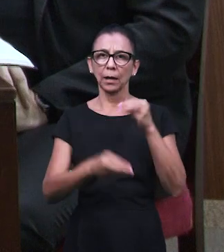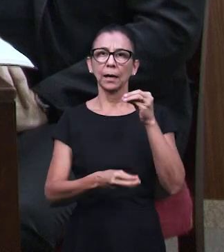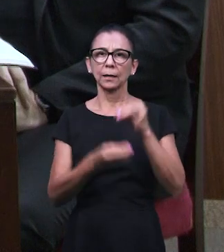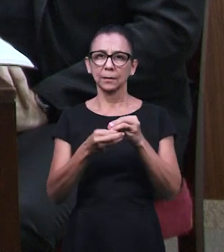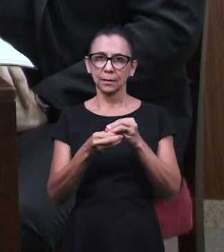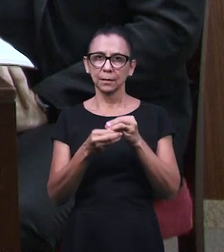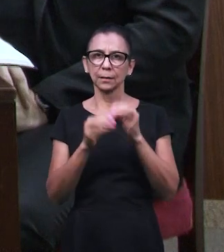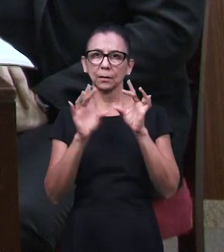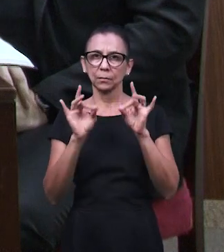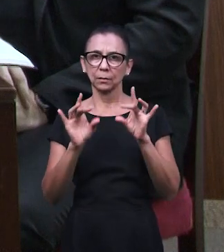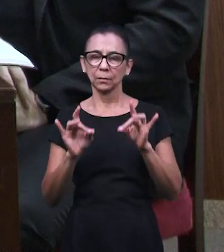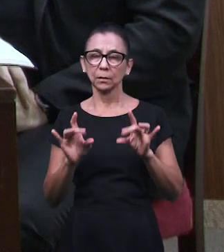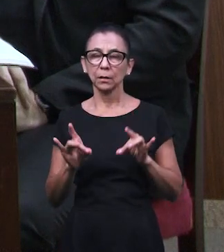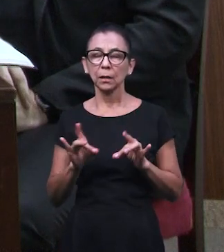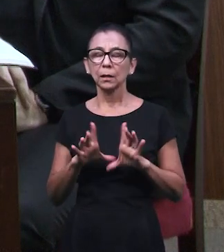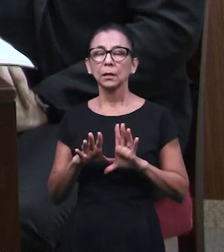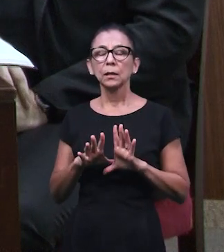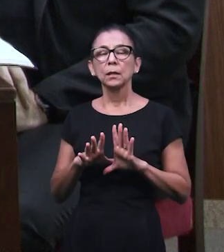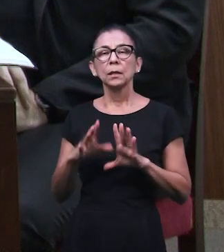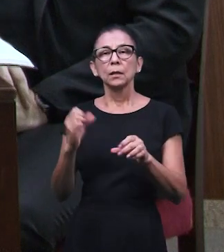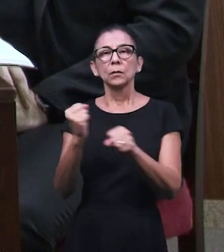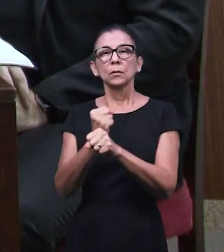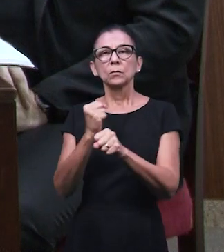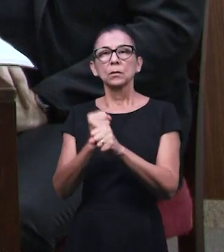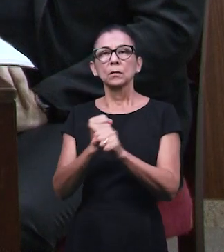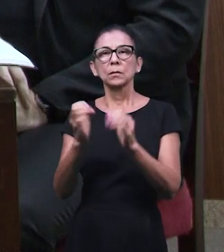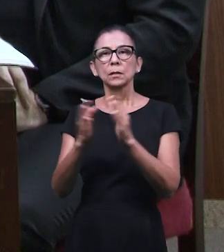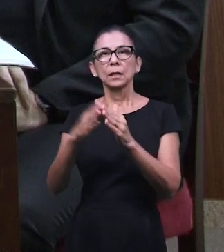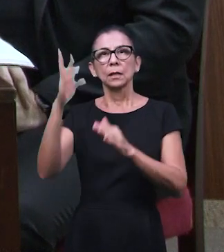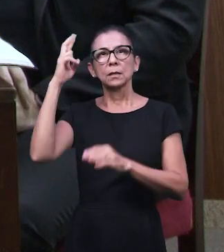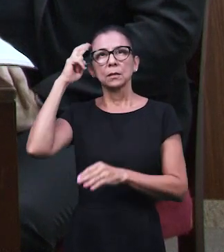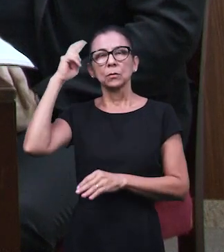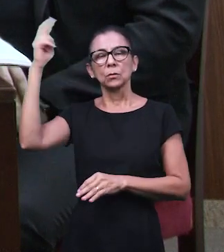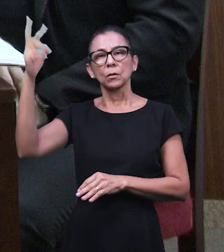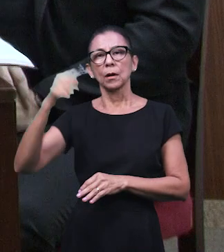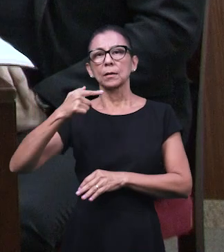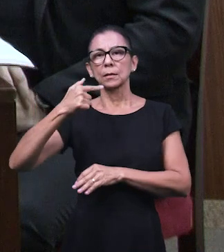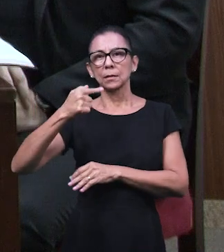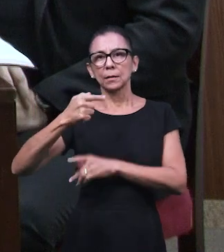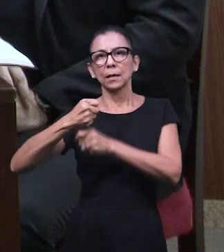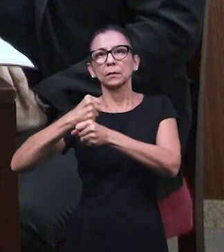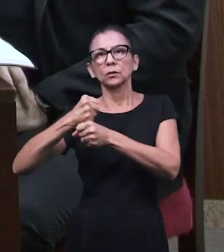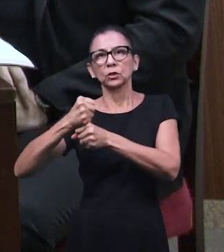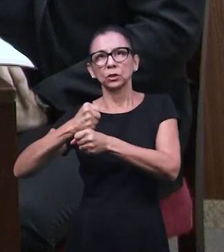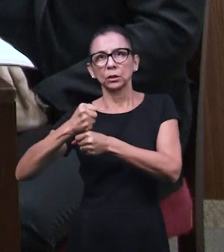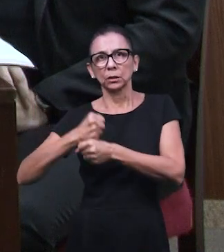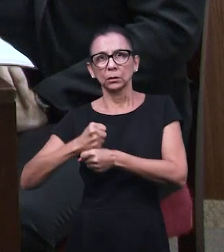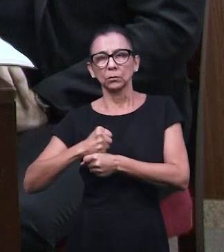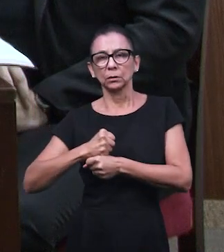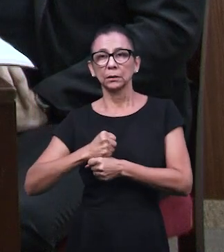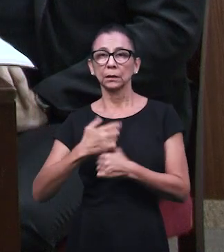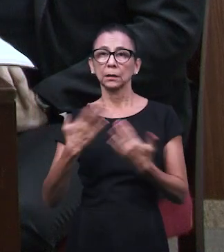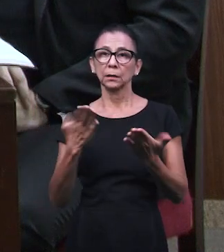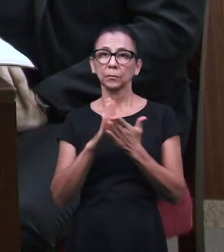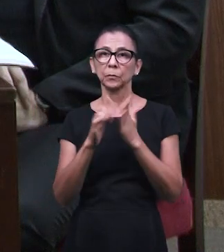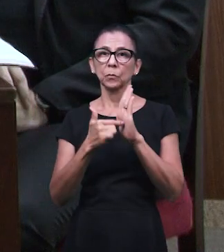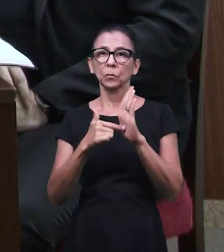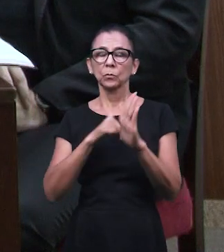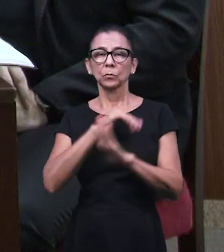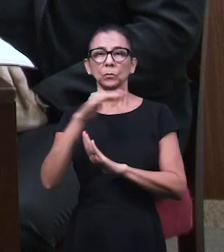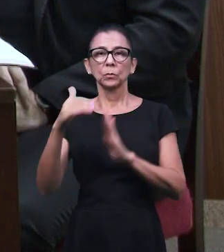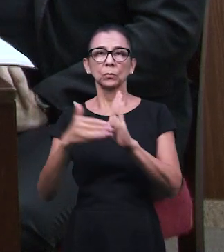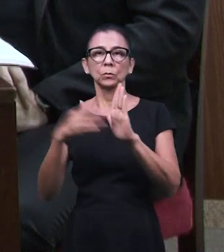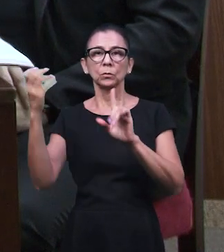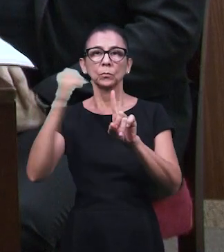foram em vão, né? Toda a palavra, nós sabemos que tudo é profético. E lá no início, em Gênesis, fala dos 7 dias da criação,